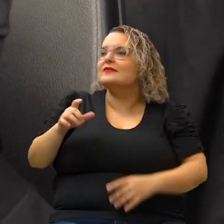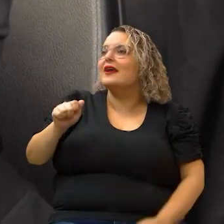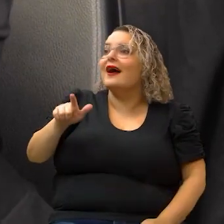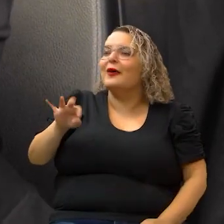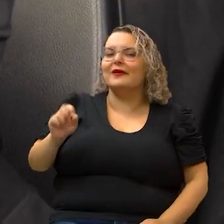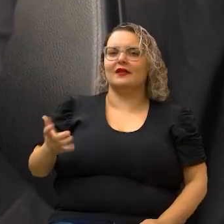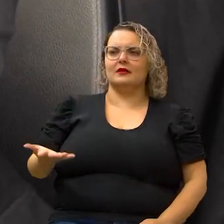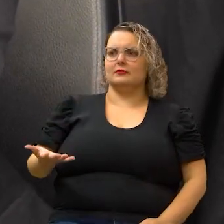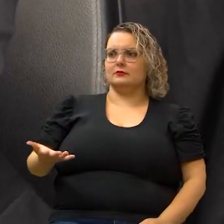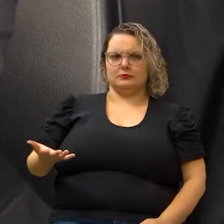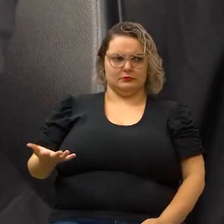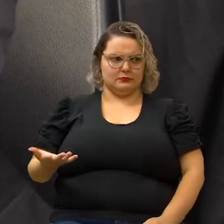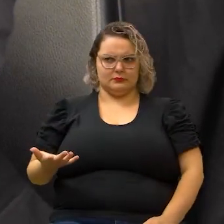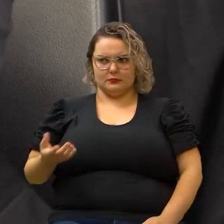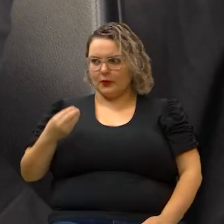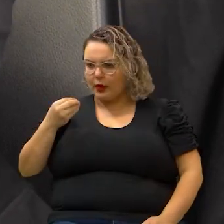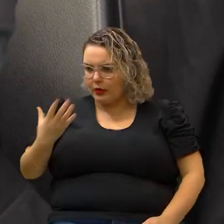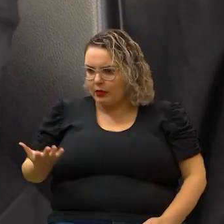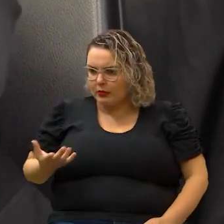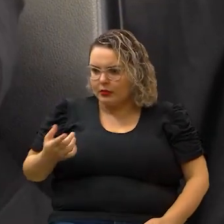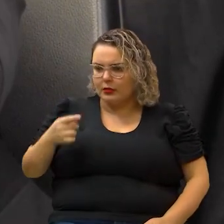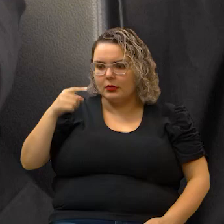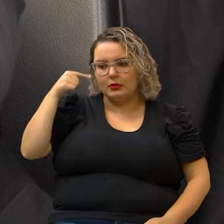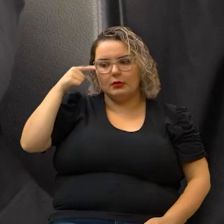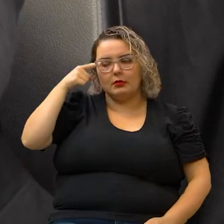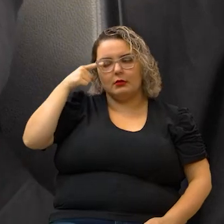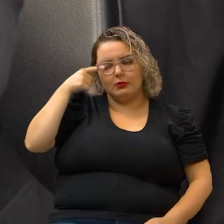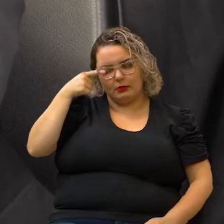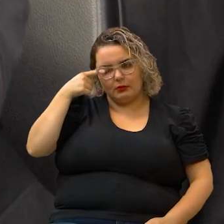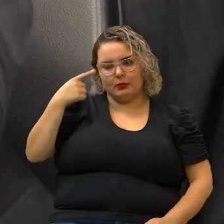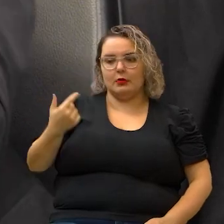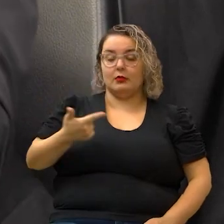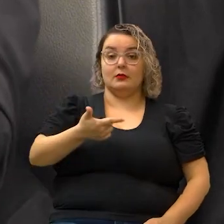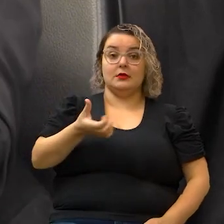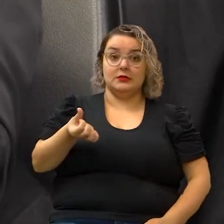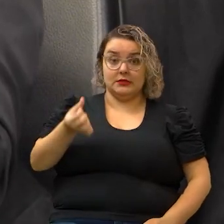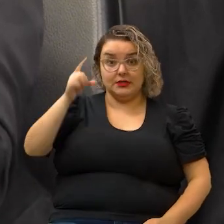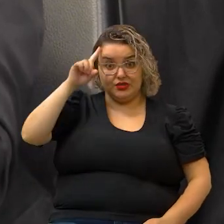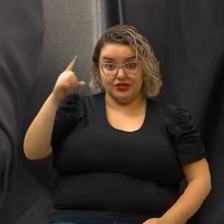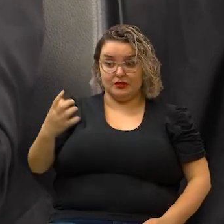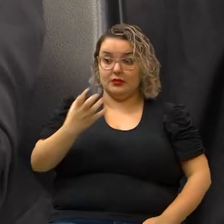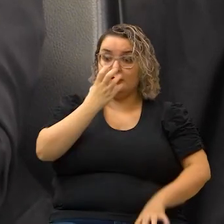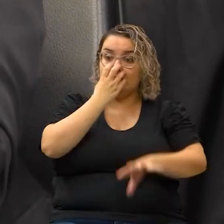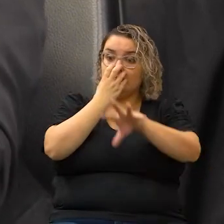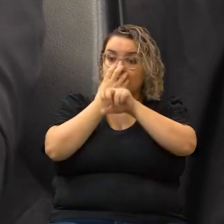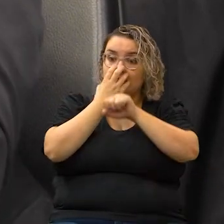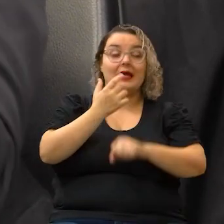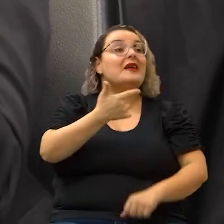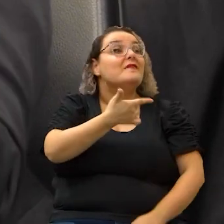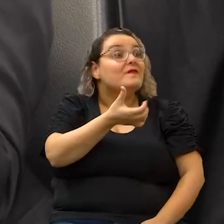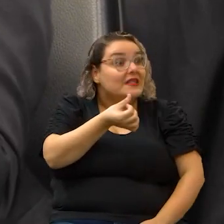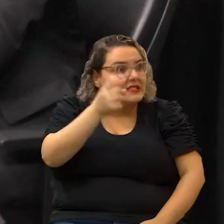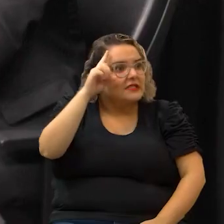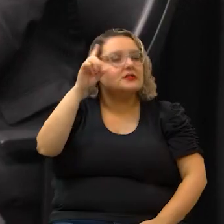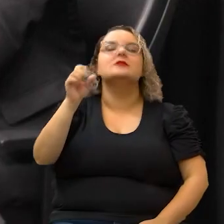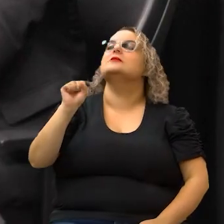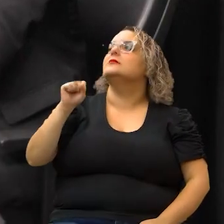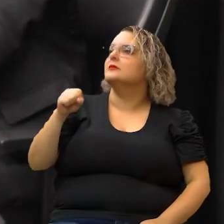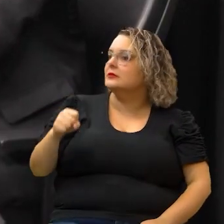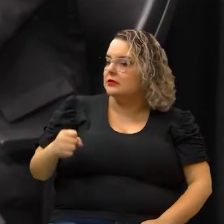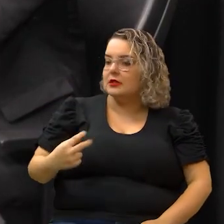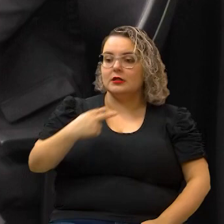alta. Falei para ela. Falou, como assim você teve alta? E eu com esse olho meio caído, né, porque eu 26 dias entubado. 26 dias